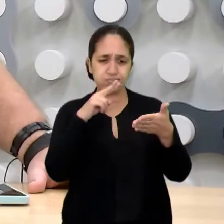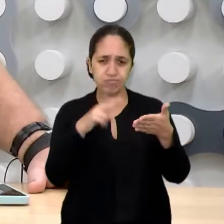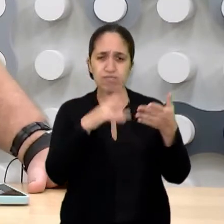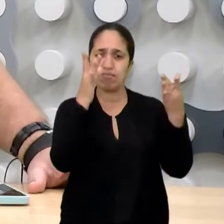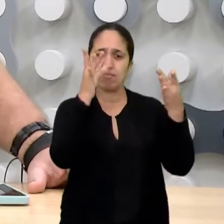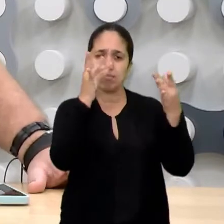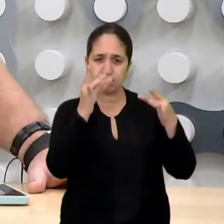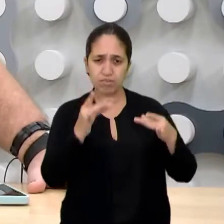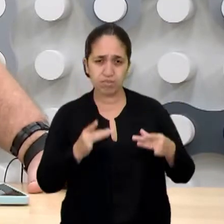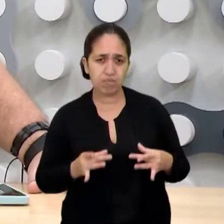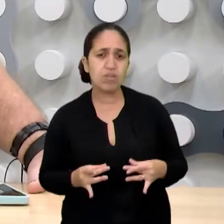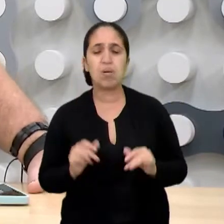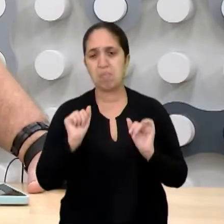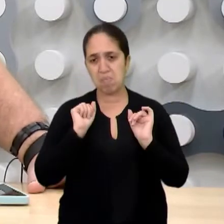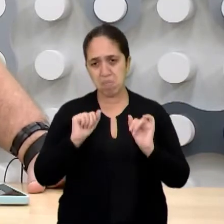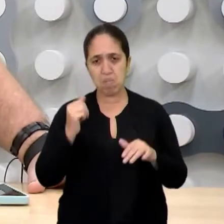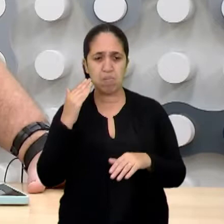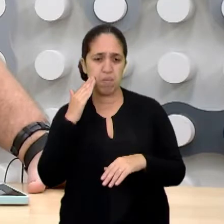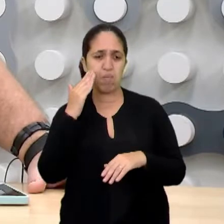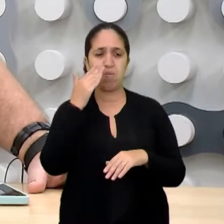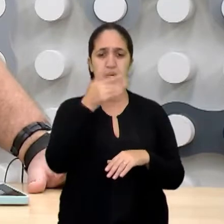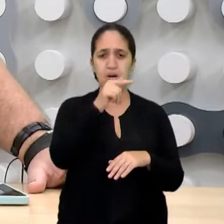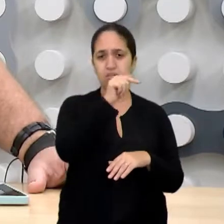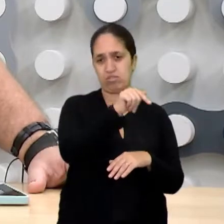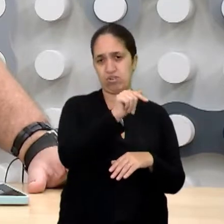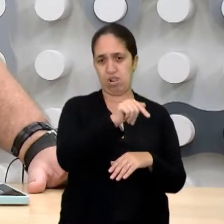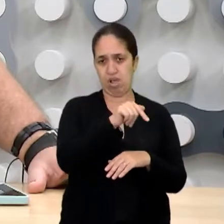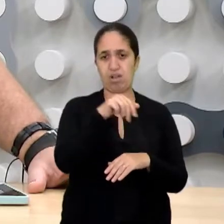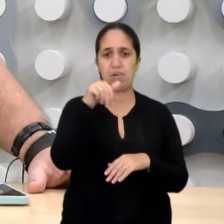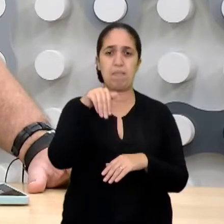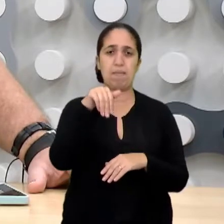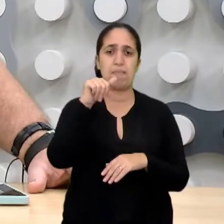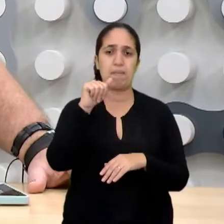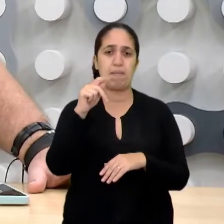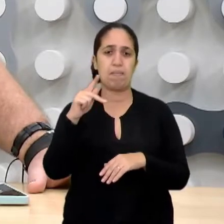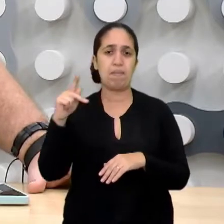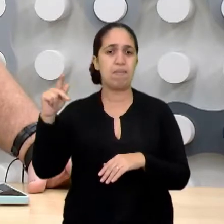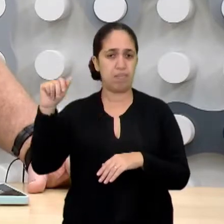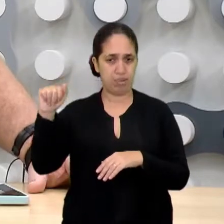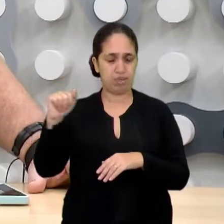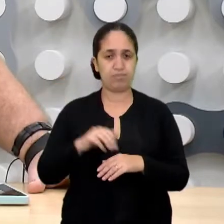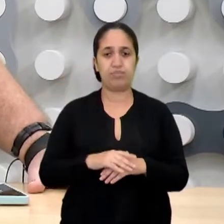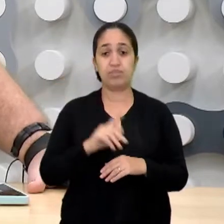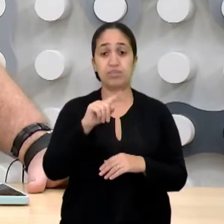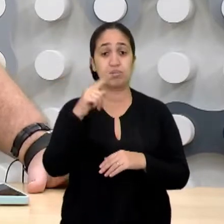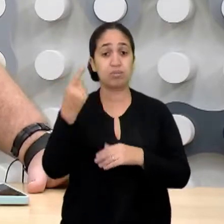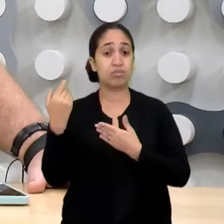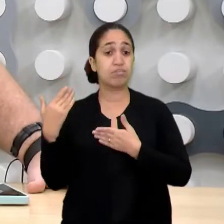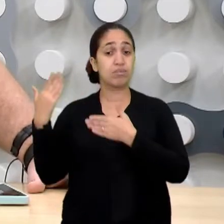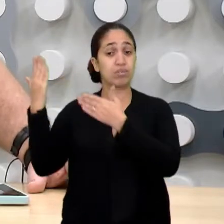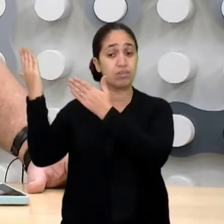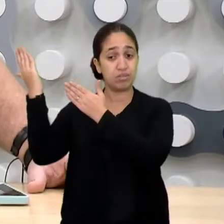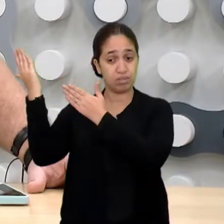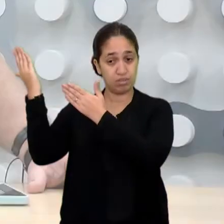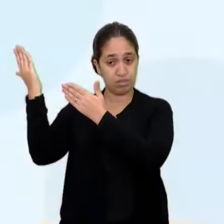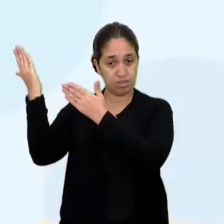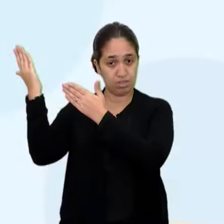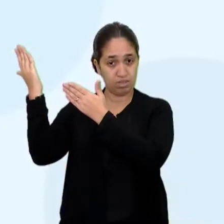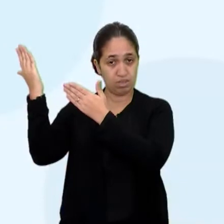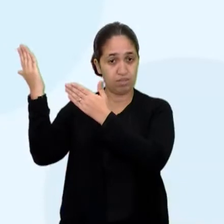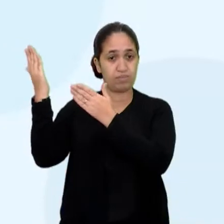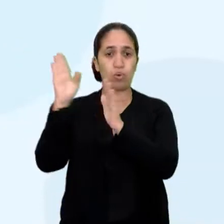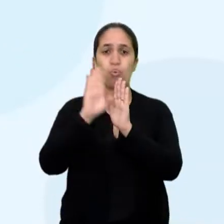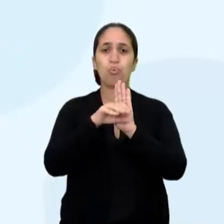habilidades, é só acessar esse material de apoio. Na próxima tela, a gente vai ver as habilidades do